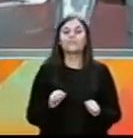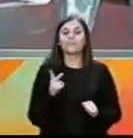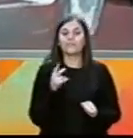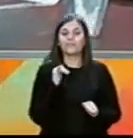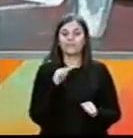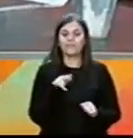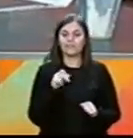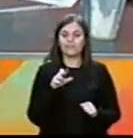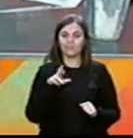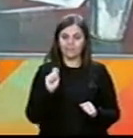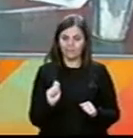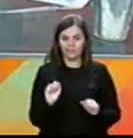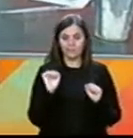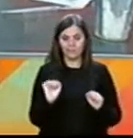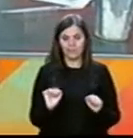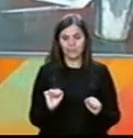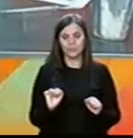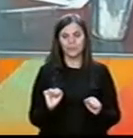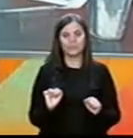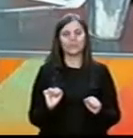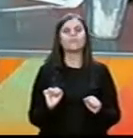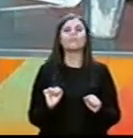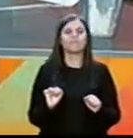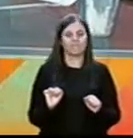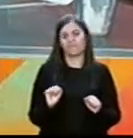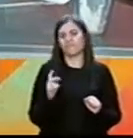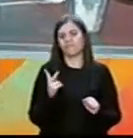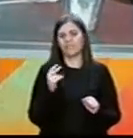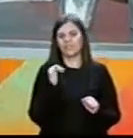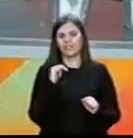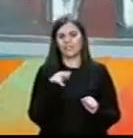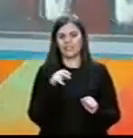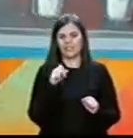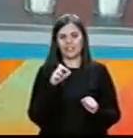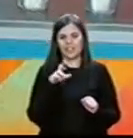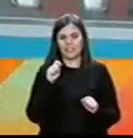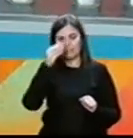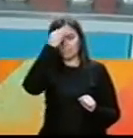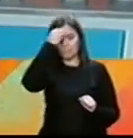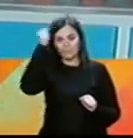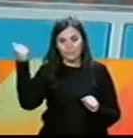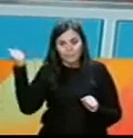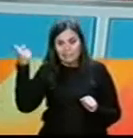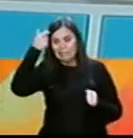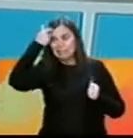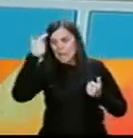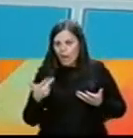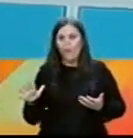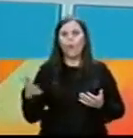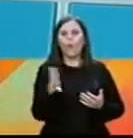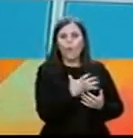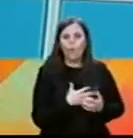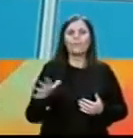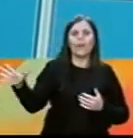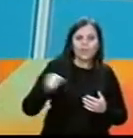Vinagre. O vinagre não o vinagre. Veio. O vinagre ficou vinagre. Perdido. Sabe, o vinagre, vinagre